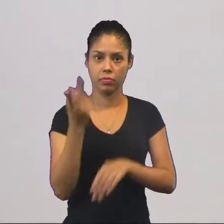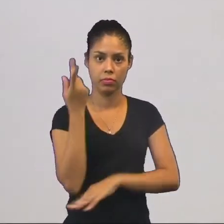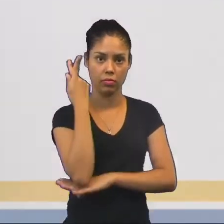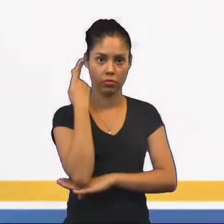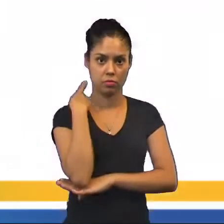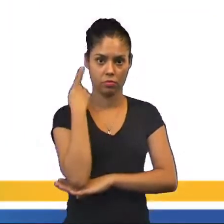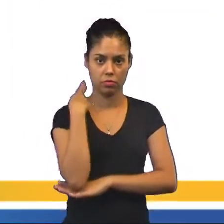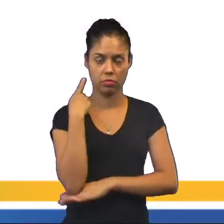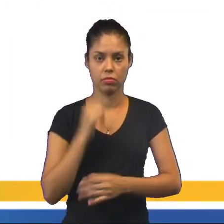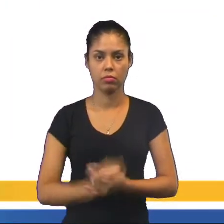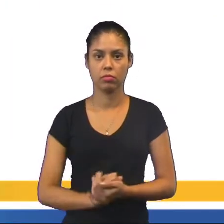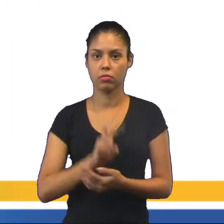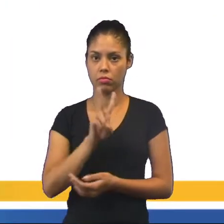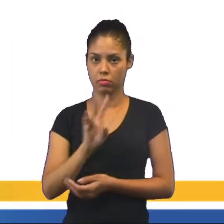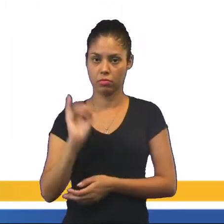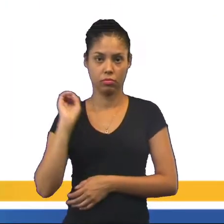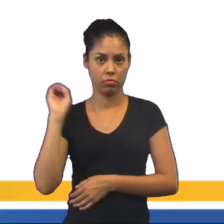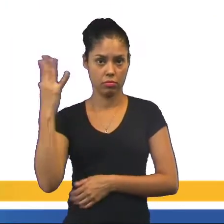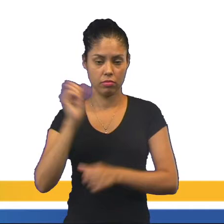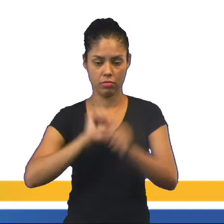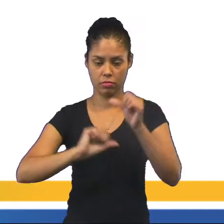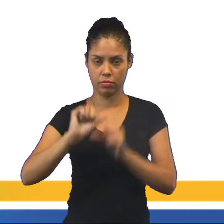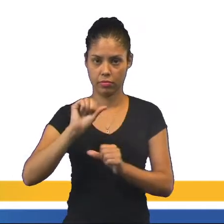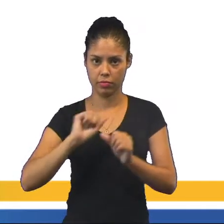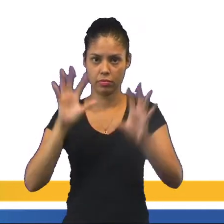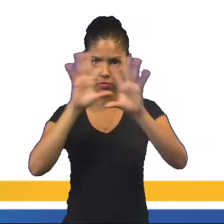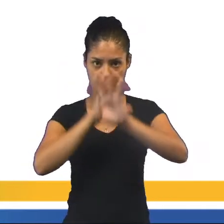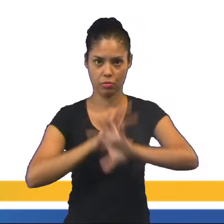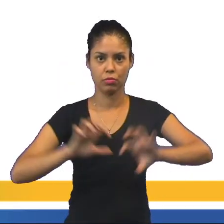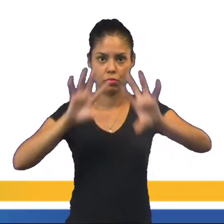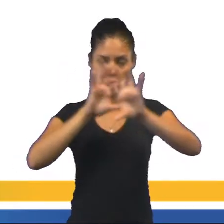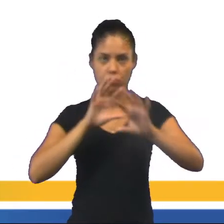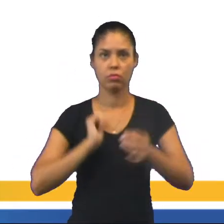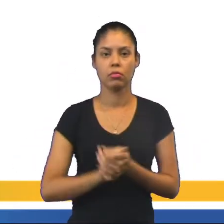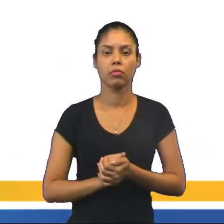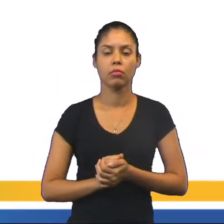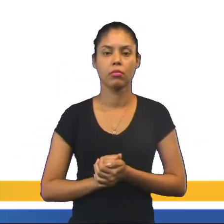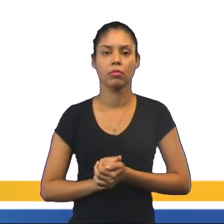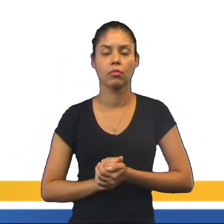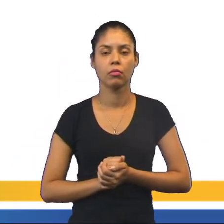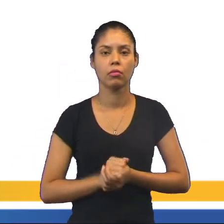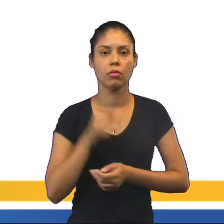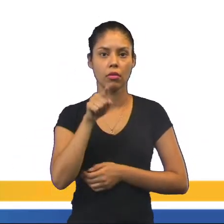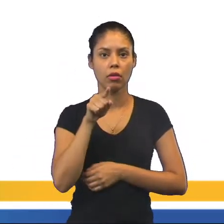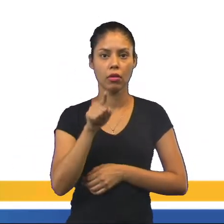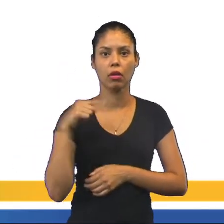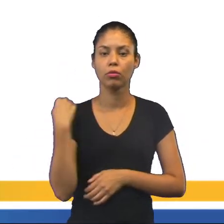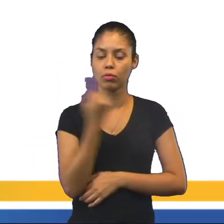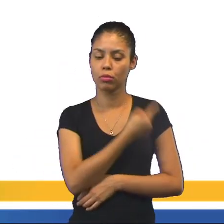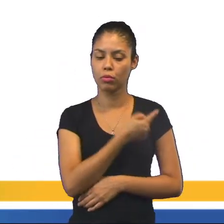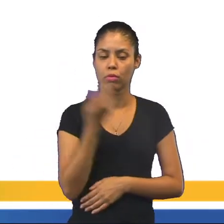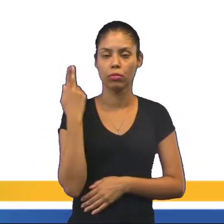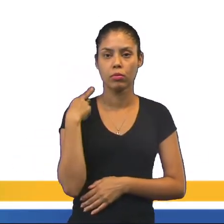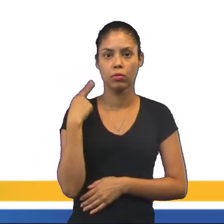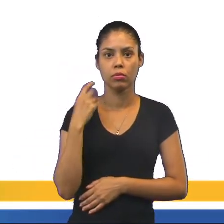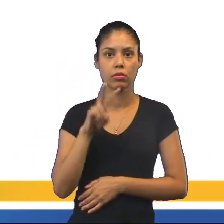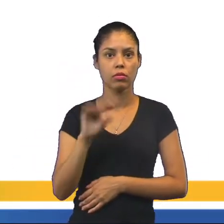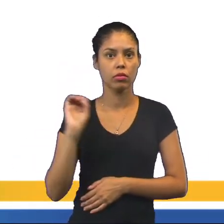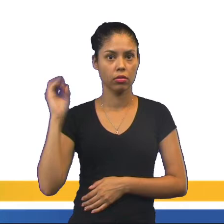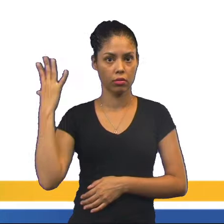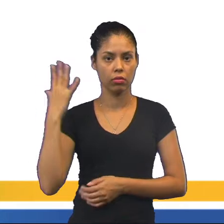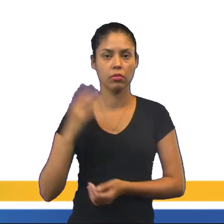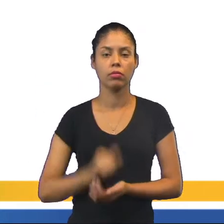nossos pulmões que vai acontecer as trocas gasosas, ou seja, vão ser nos nossos pulmões que vão